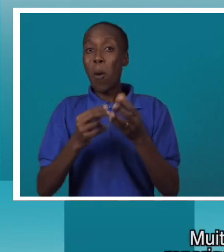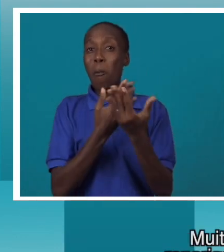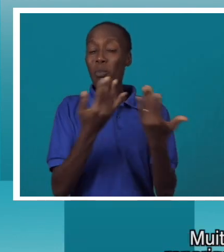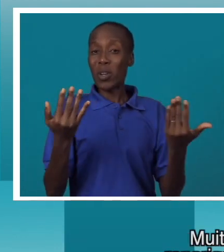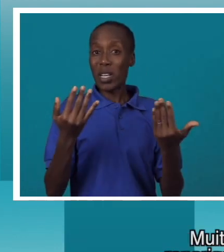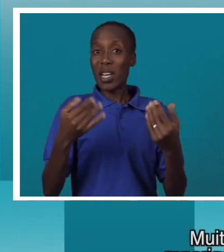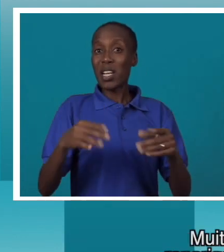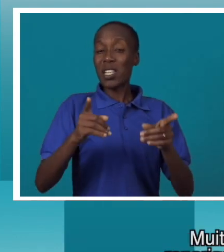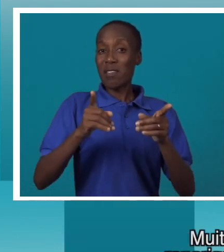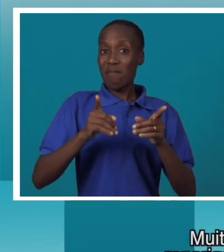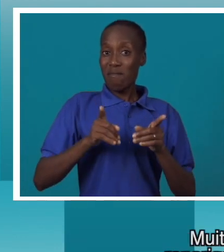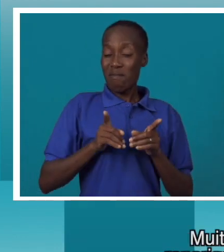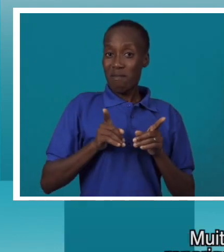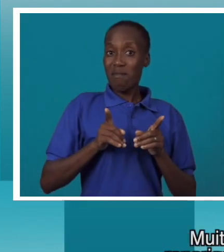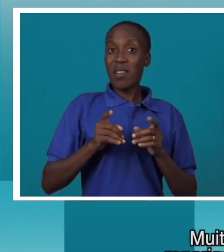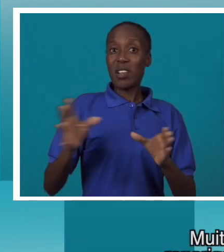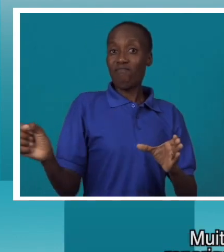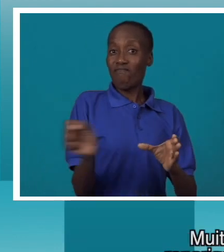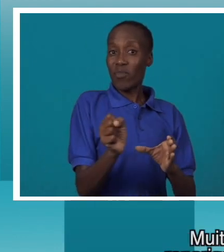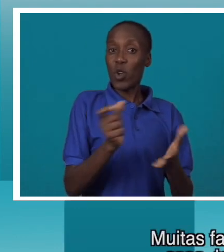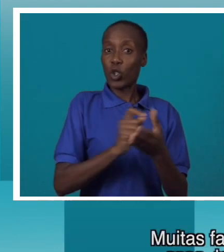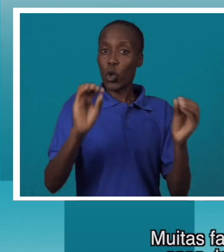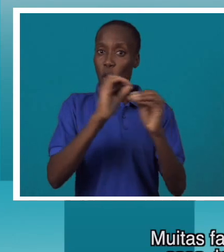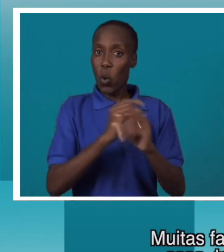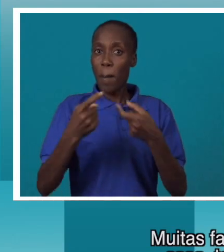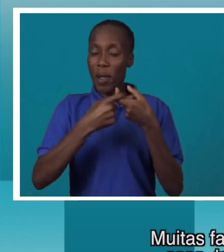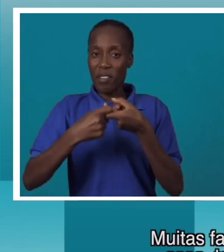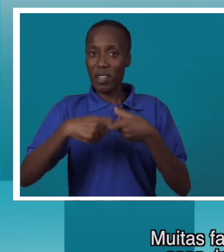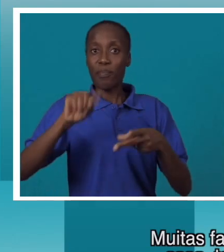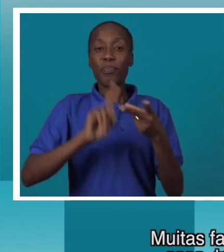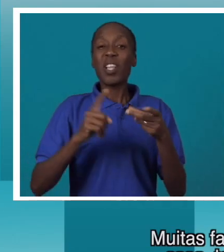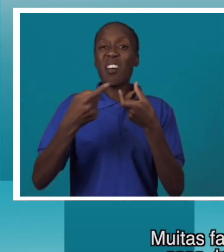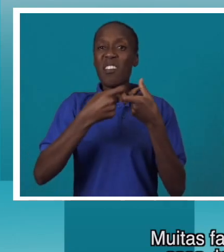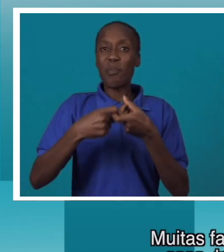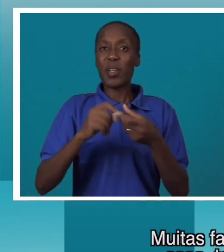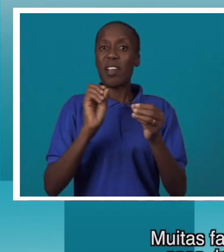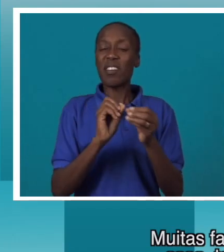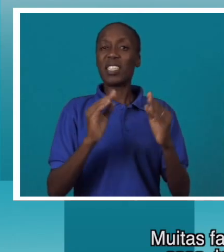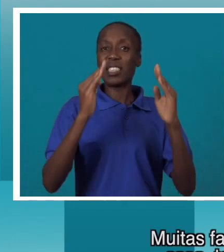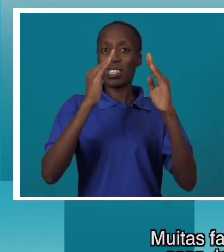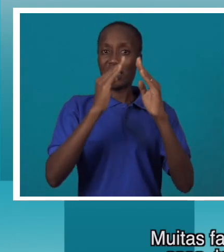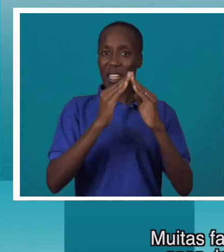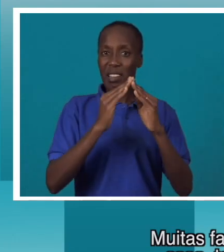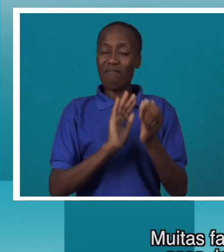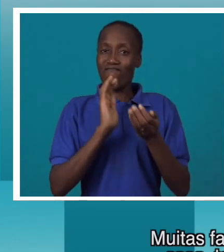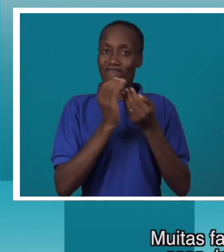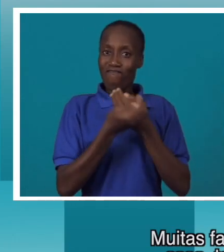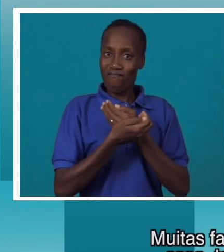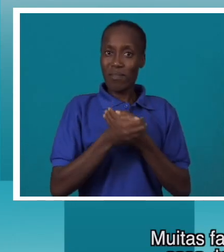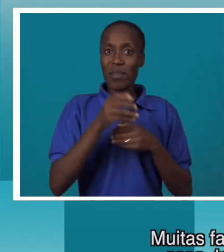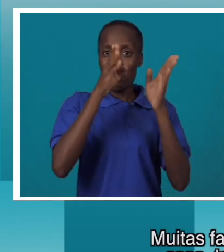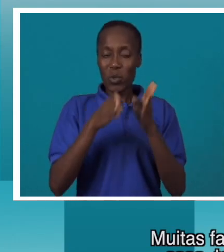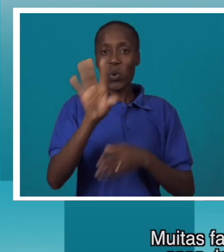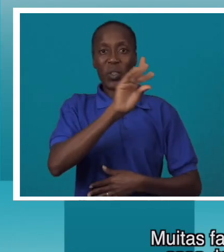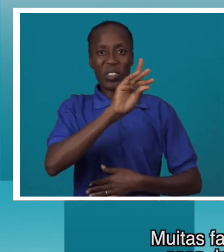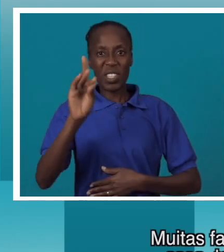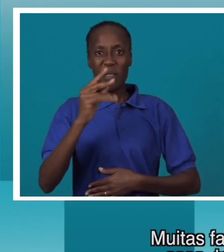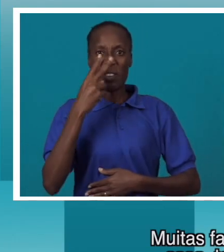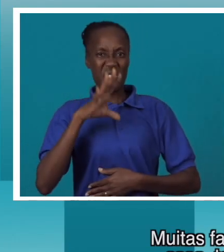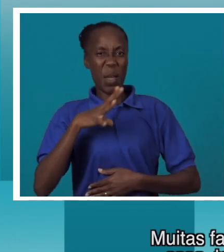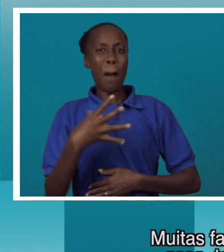levam a rapariga com deficiência à escola muitas famílias deixam a rapariga com deficiência dentro de casa temendo que ela